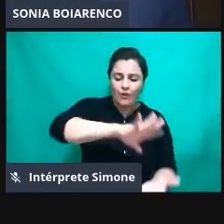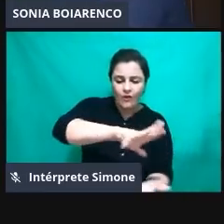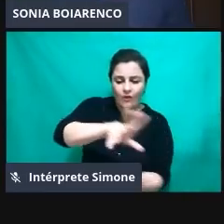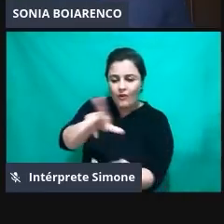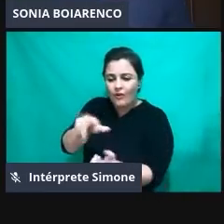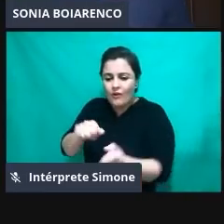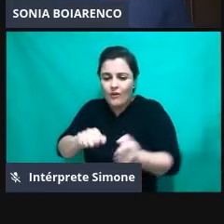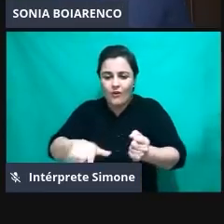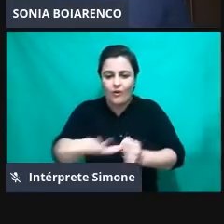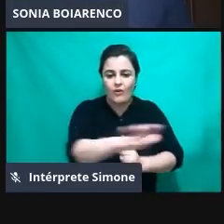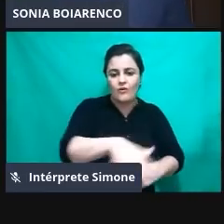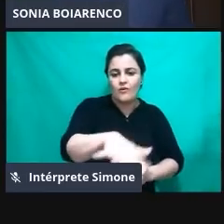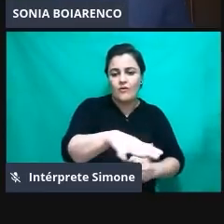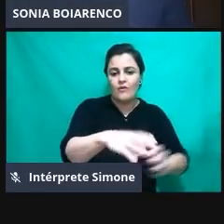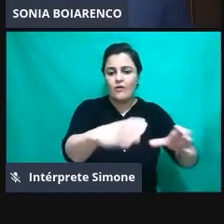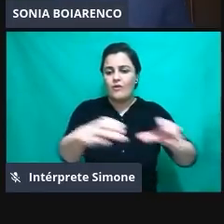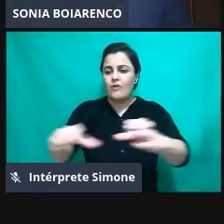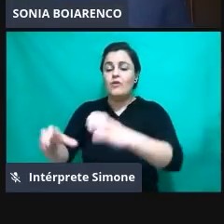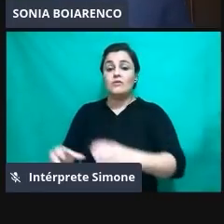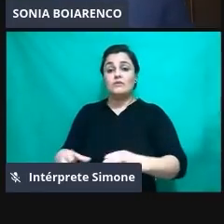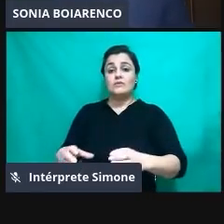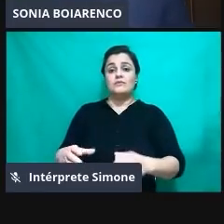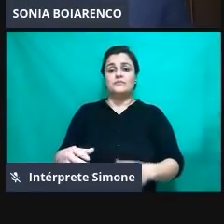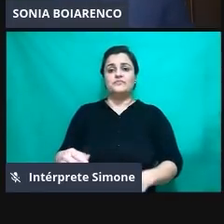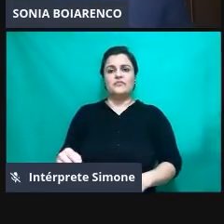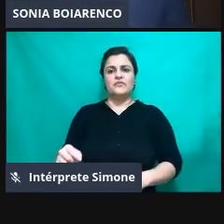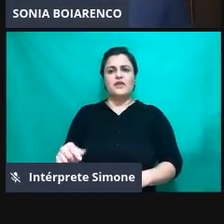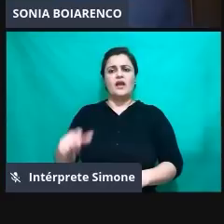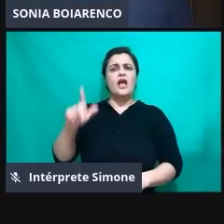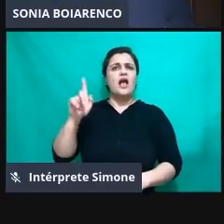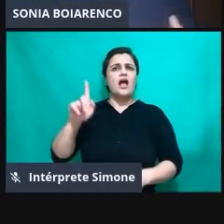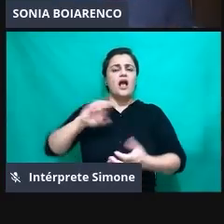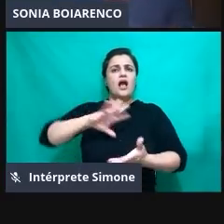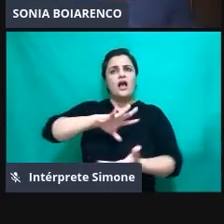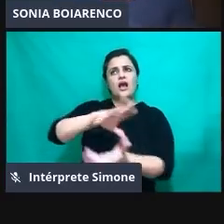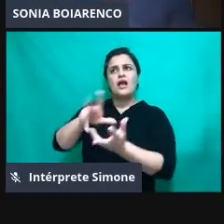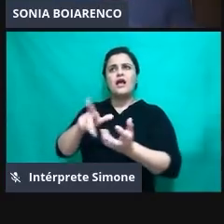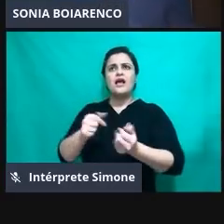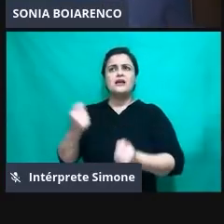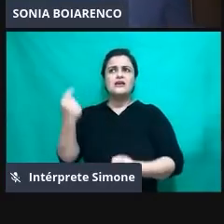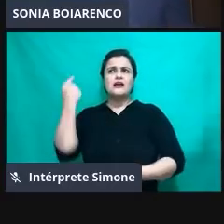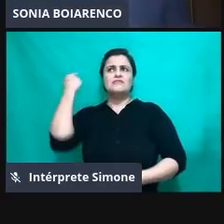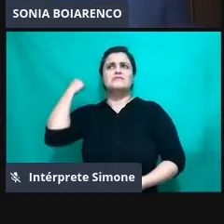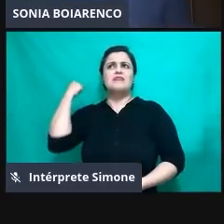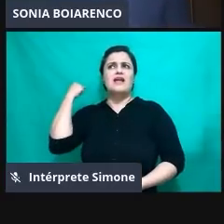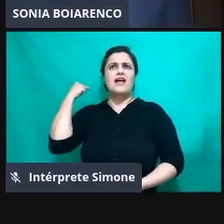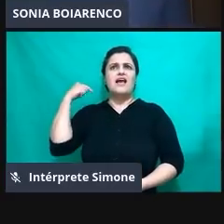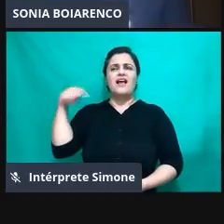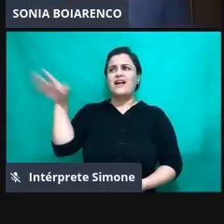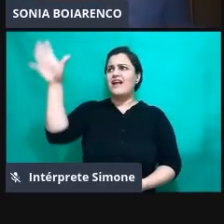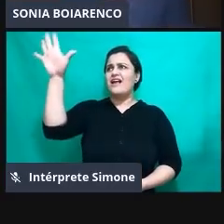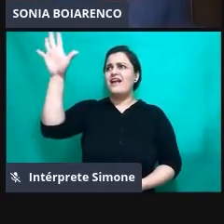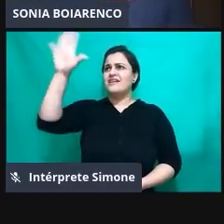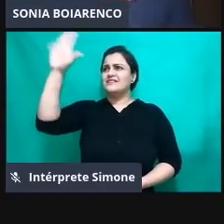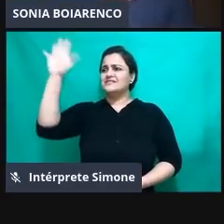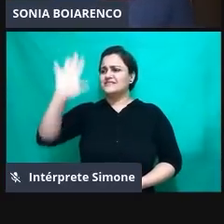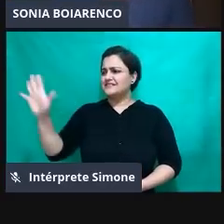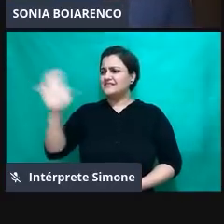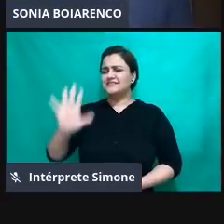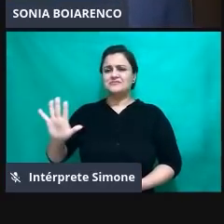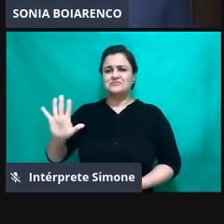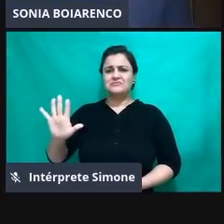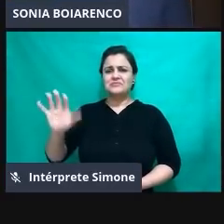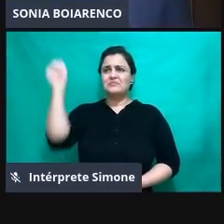aquela geografia que fala somente de mapas, ou se você